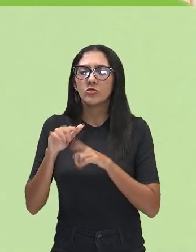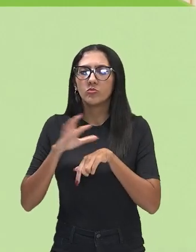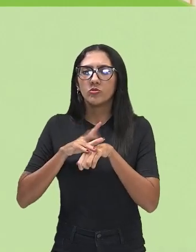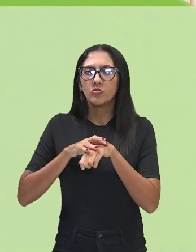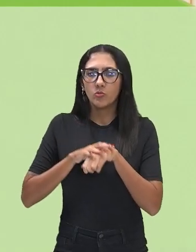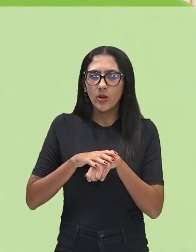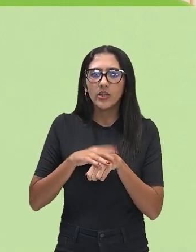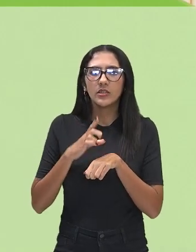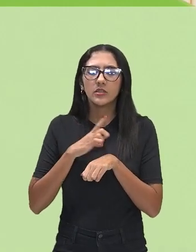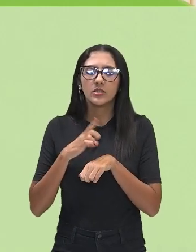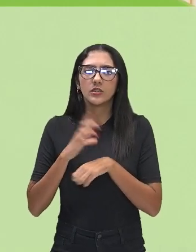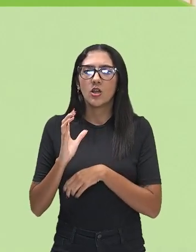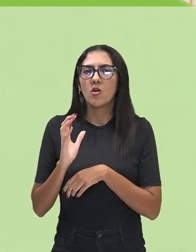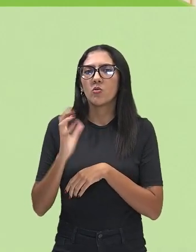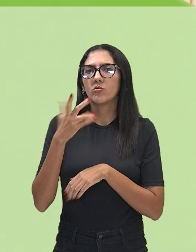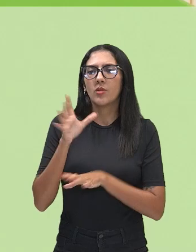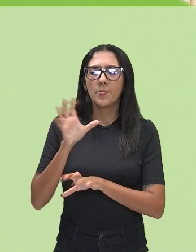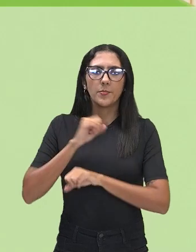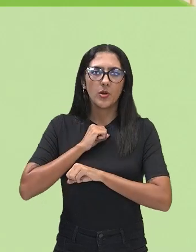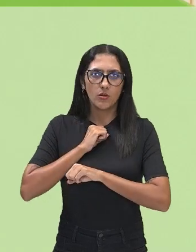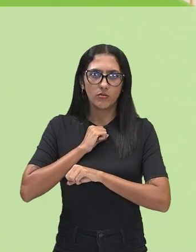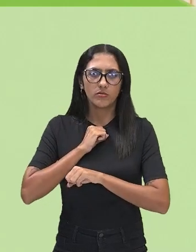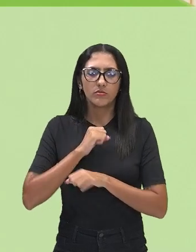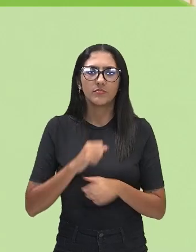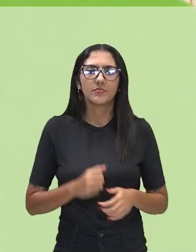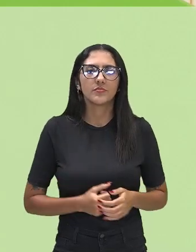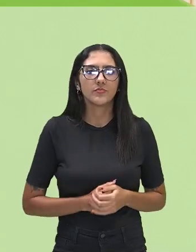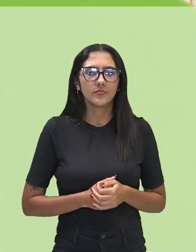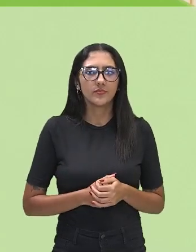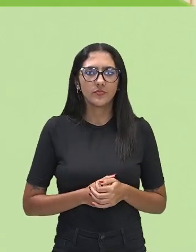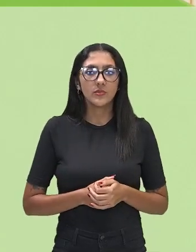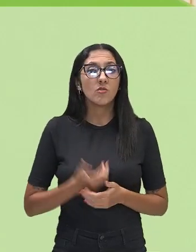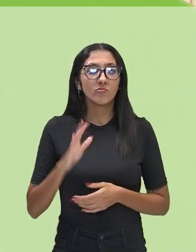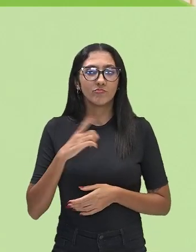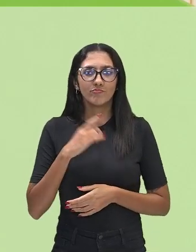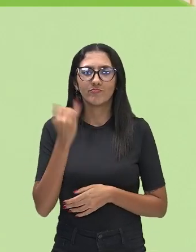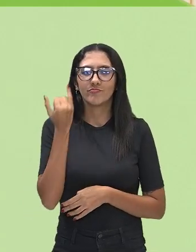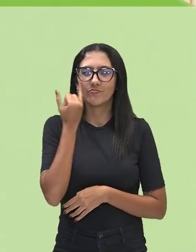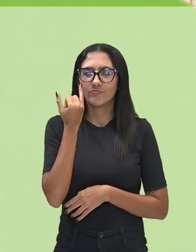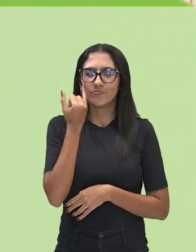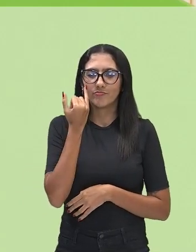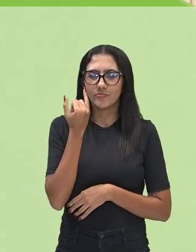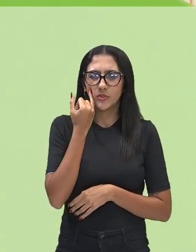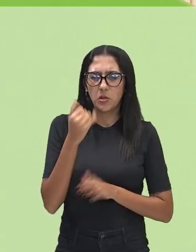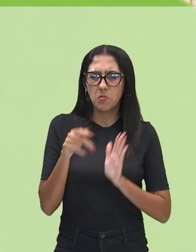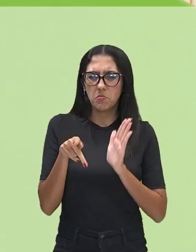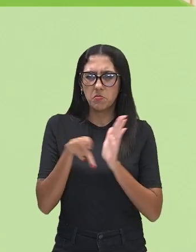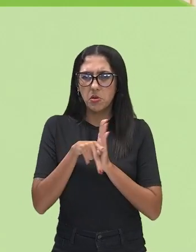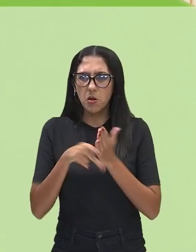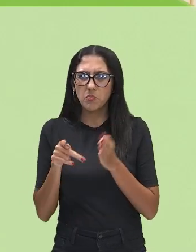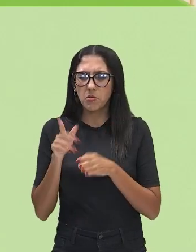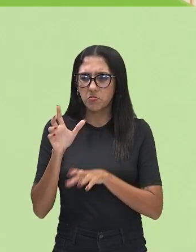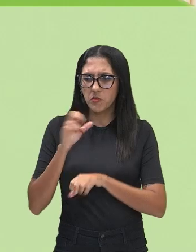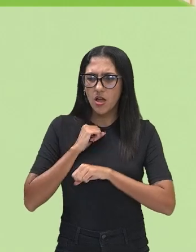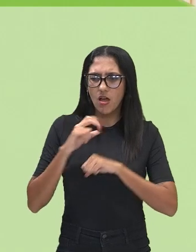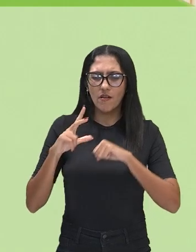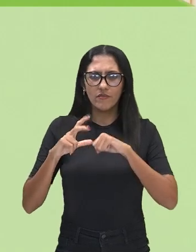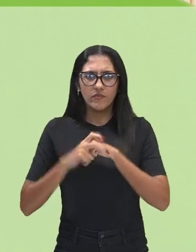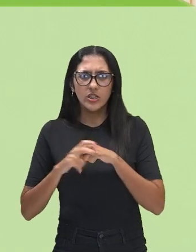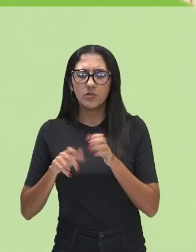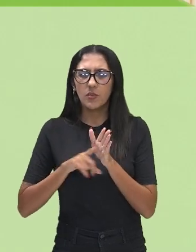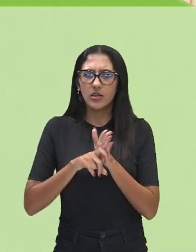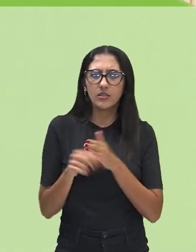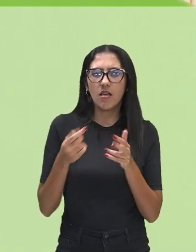que é causador de uma doença. Então, nós já sabemos que os micro-organismos patogênicos que causam